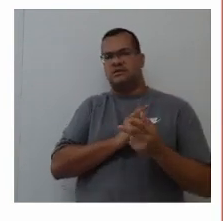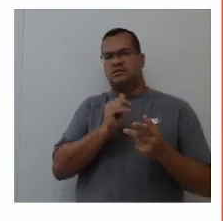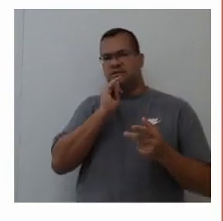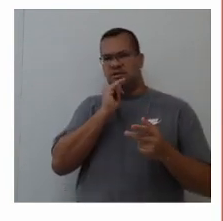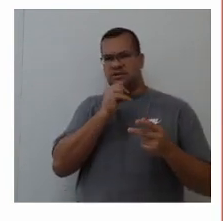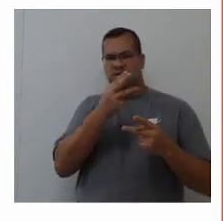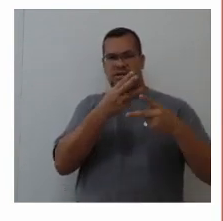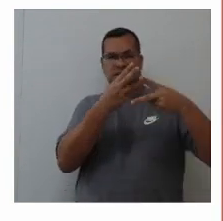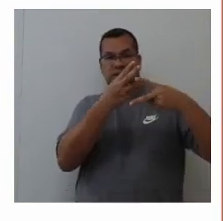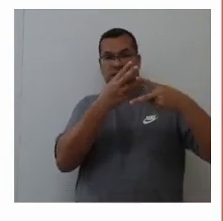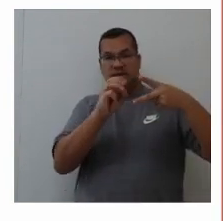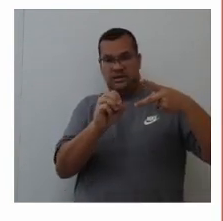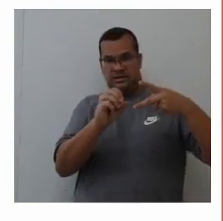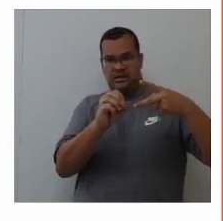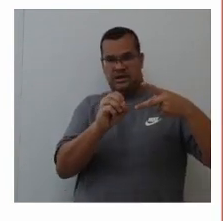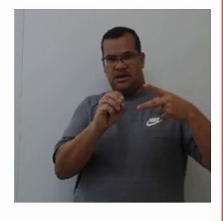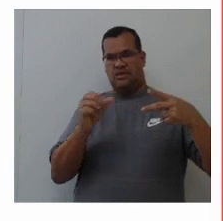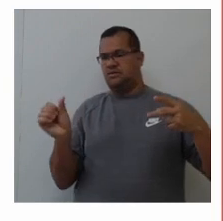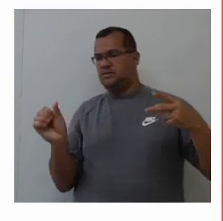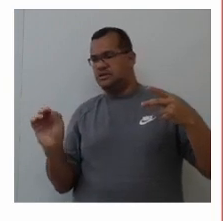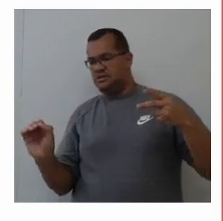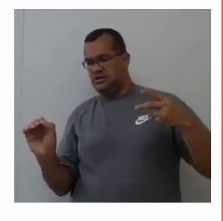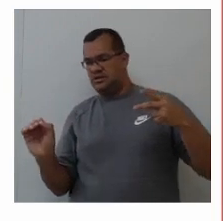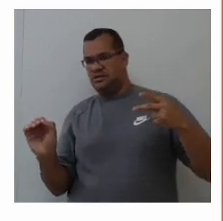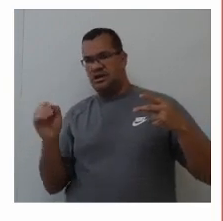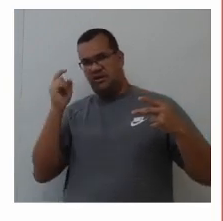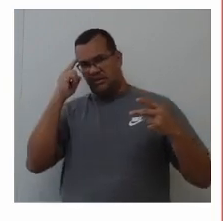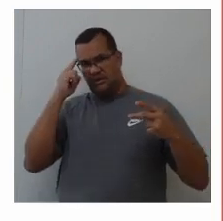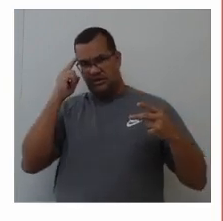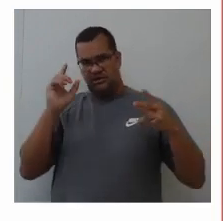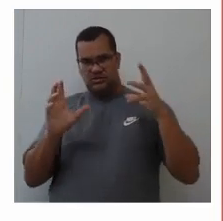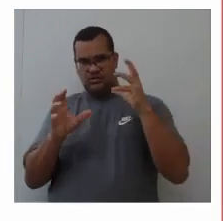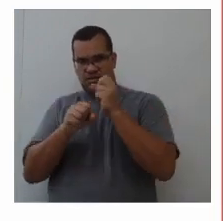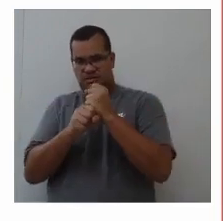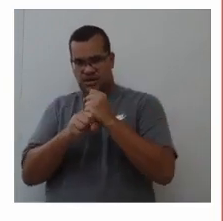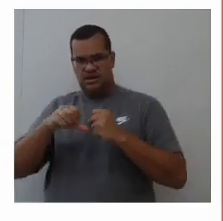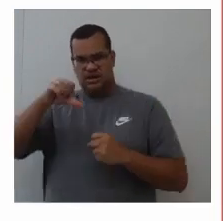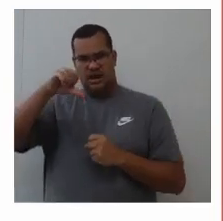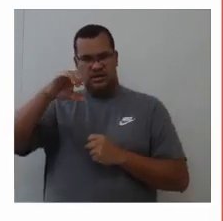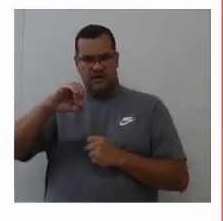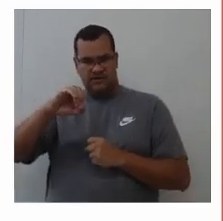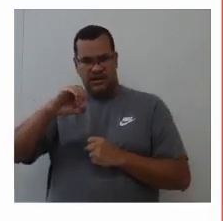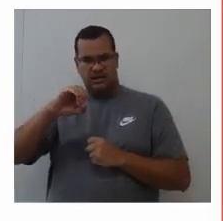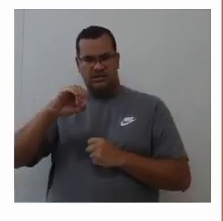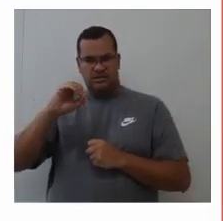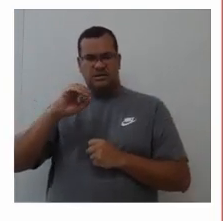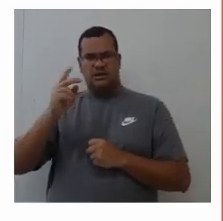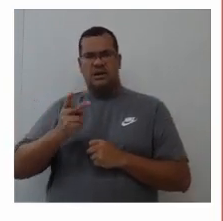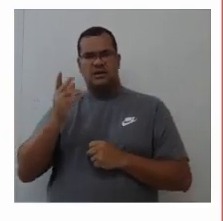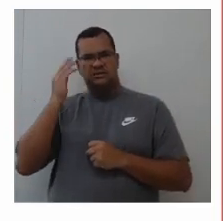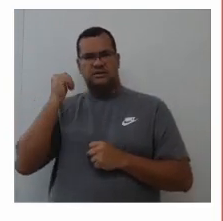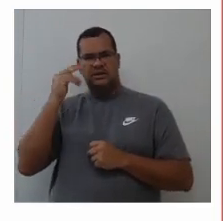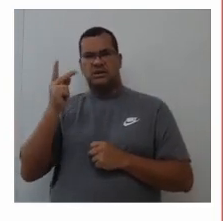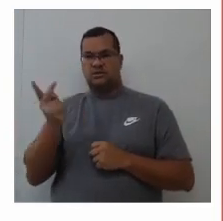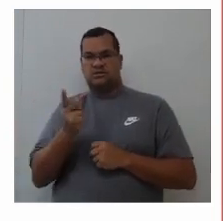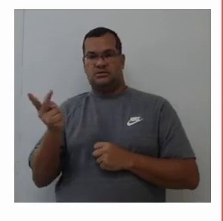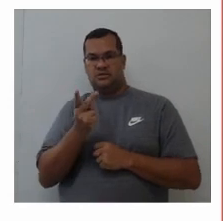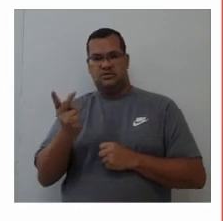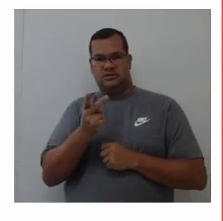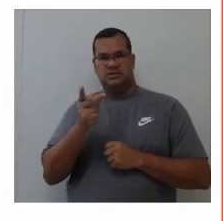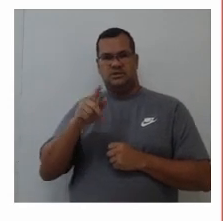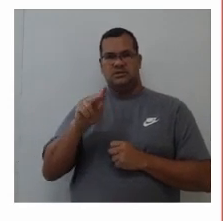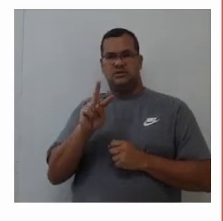ângulo de 30 graus e o ângulo de 60, eu pensei, somei os dois dá 90. Então, eu sei que esses dois ângulos eles